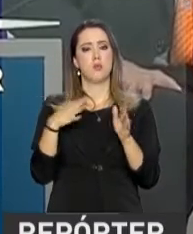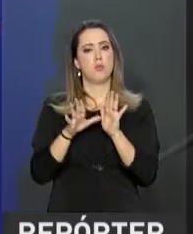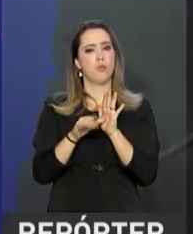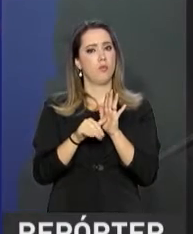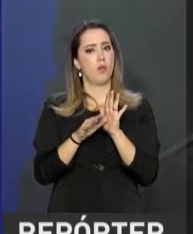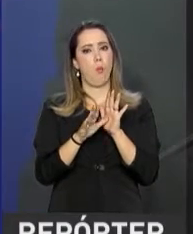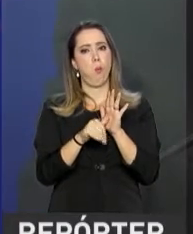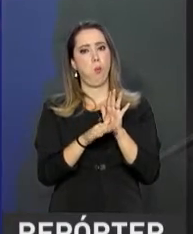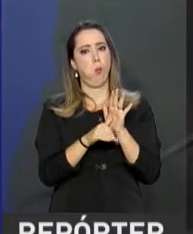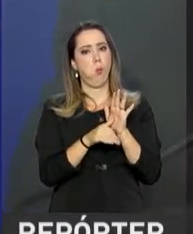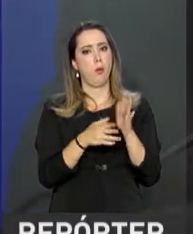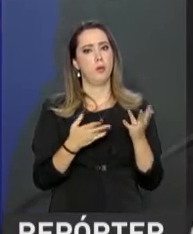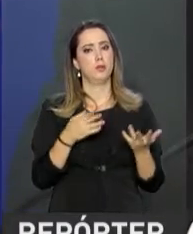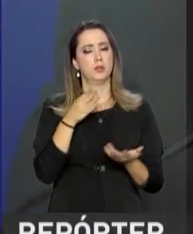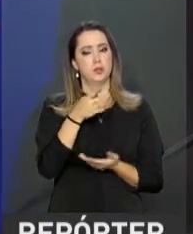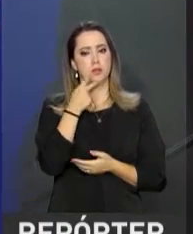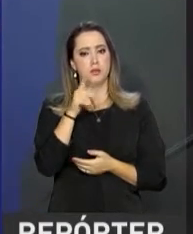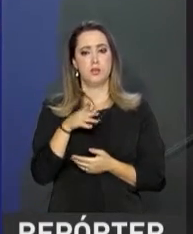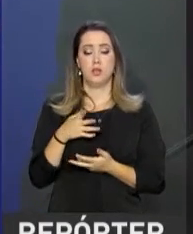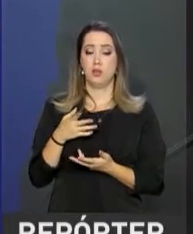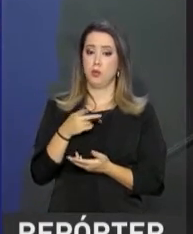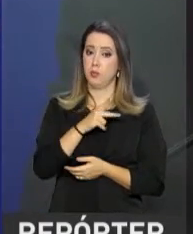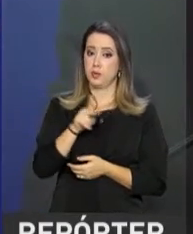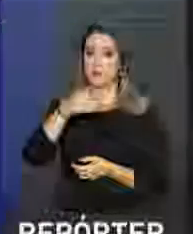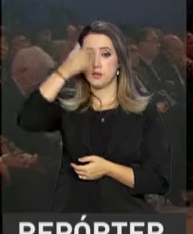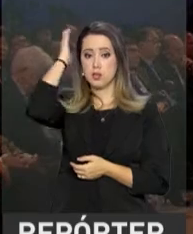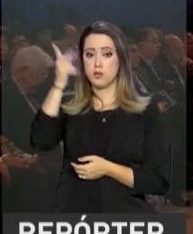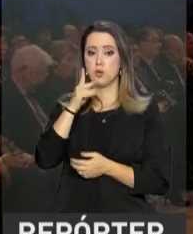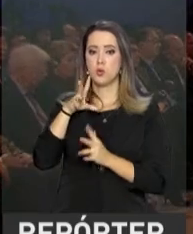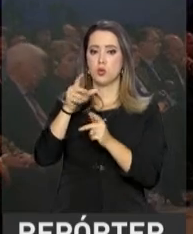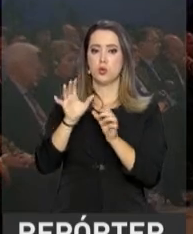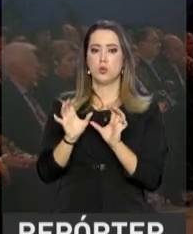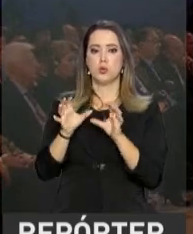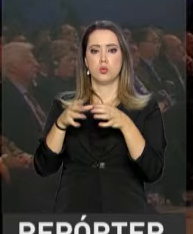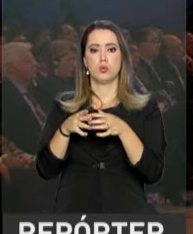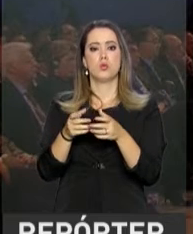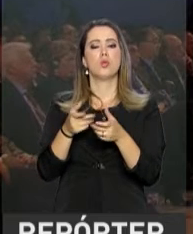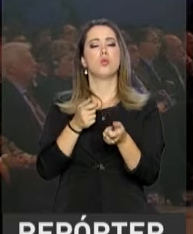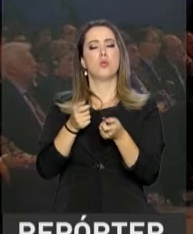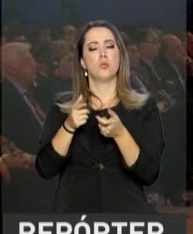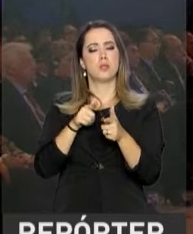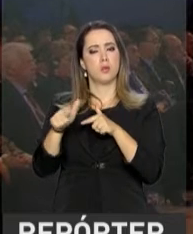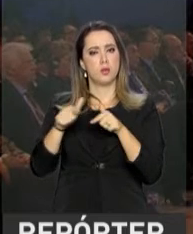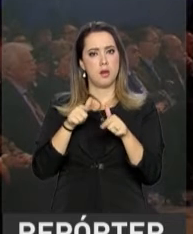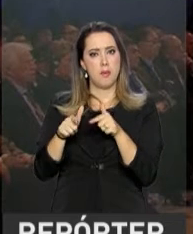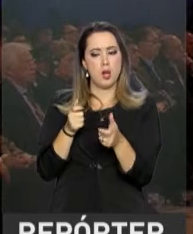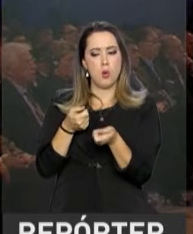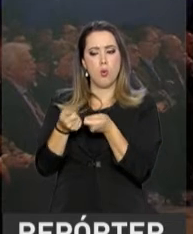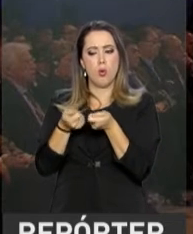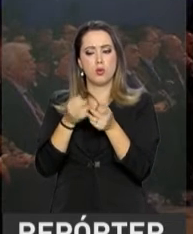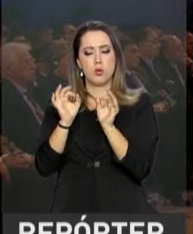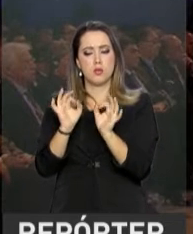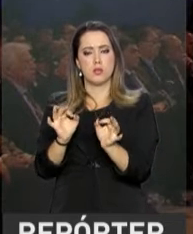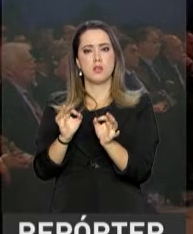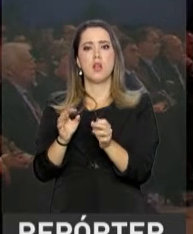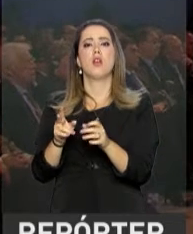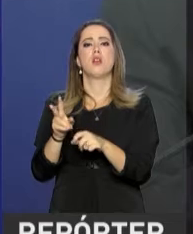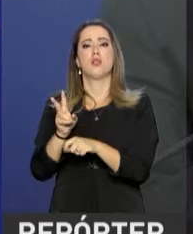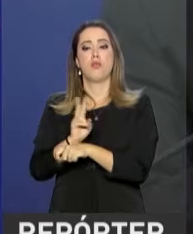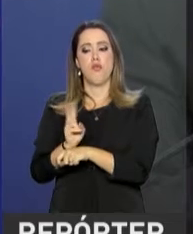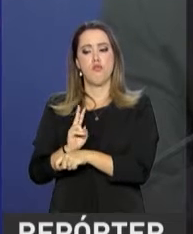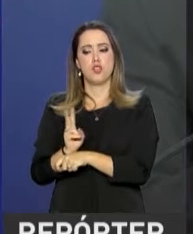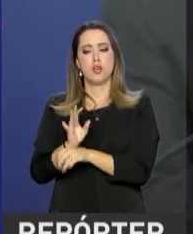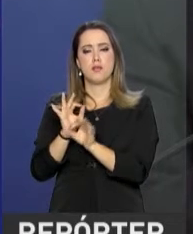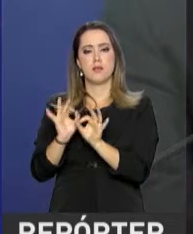e michel temer garantiu que todas as instituições estão funcionando e as irregularidades sendo investigadas